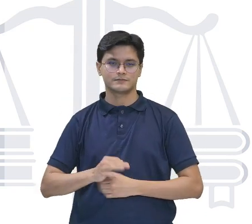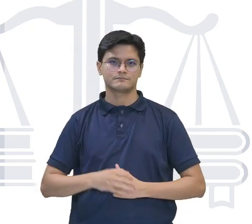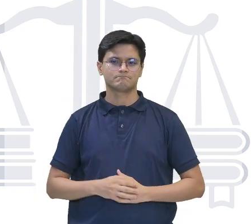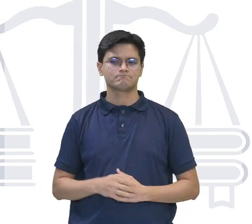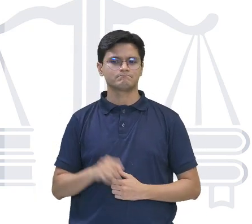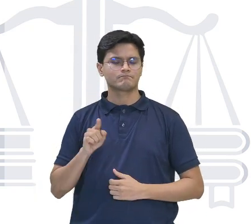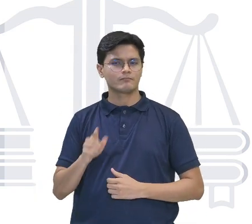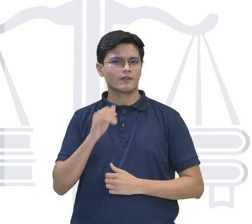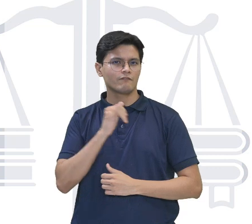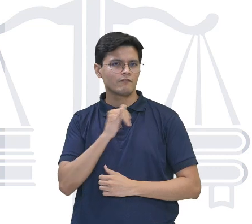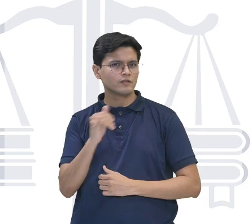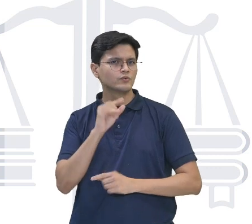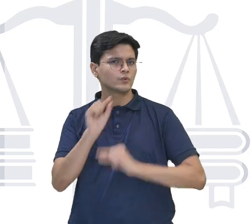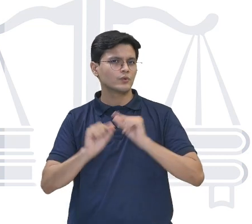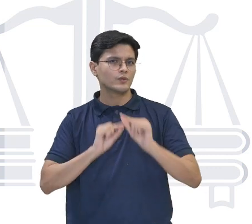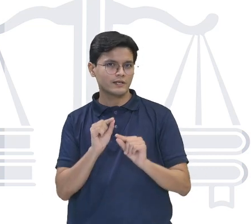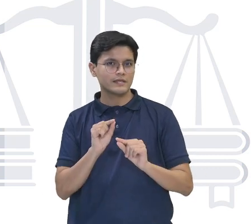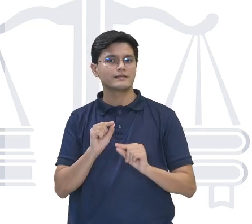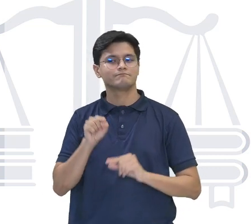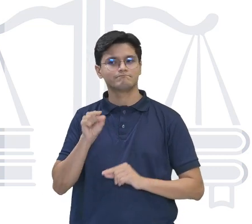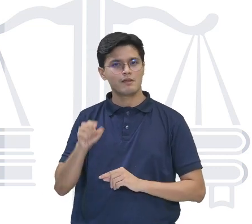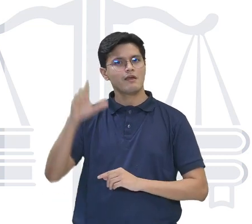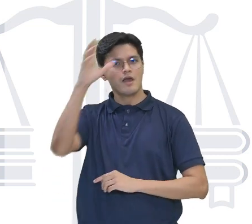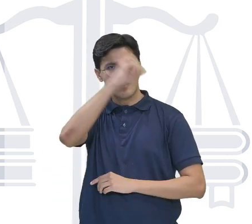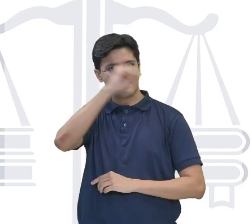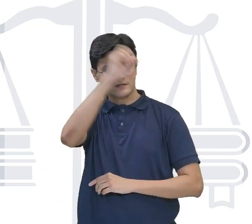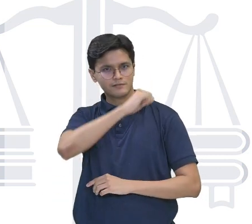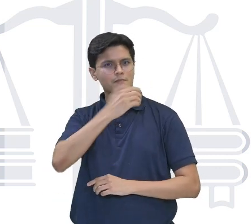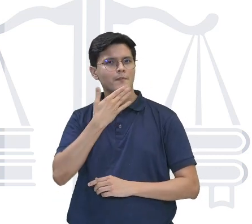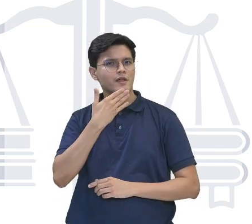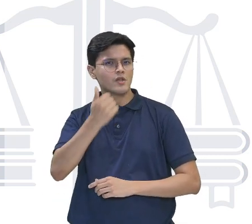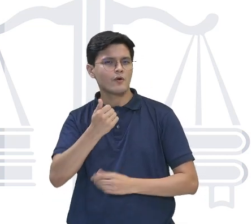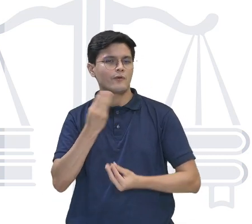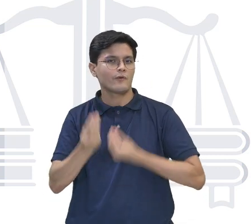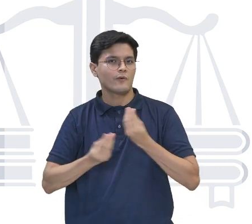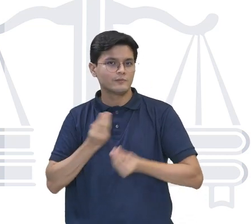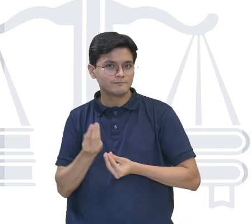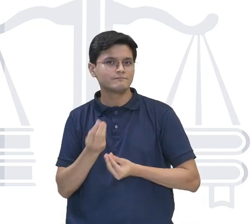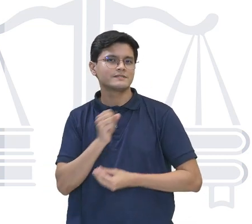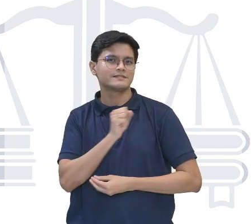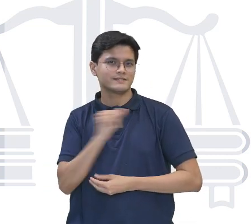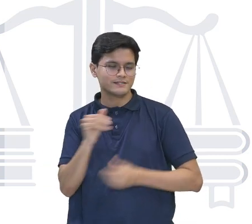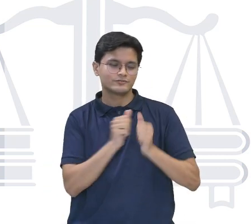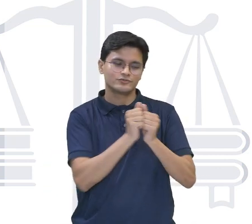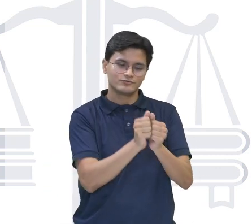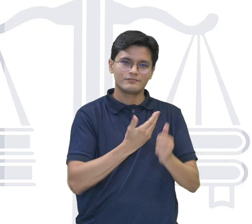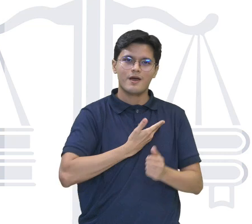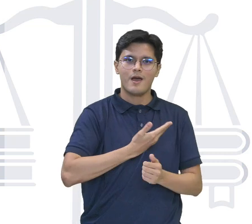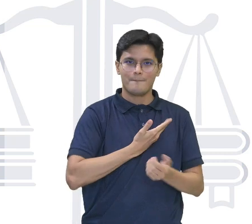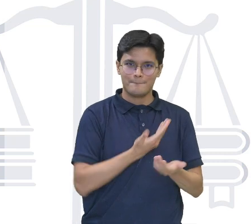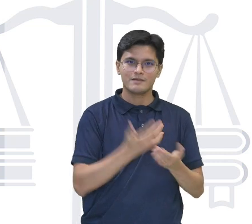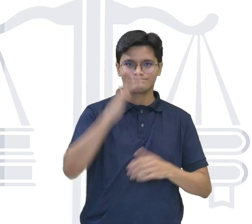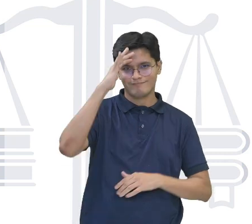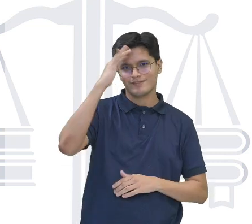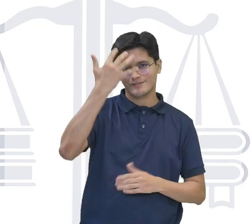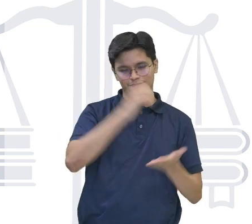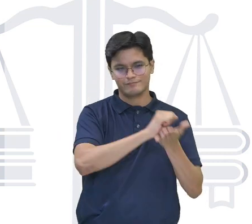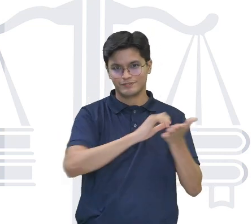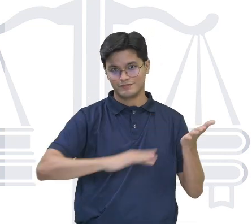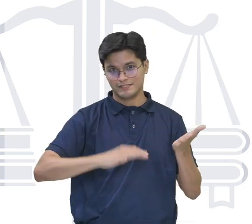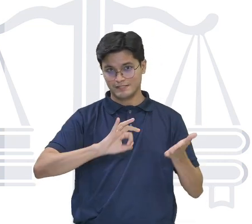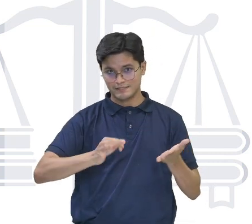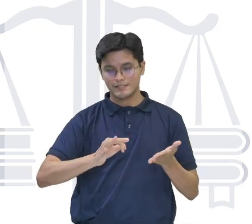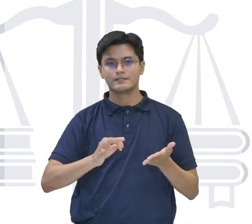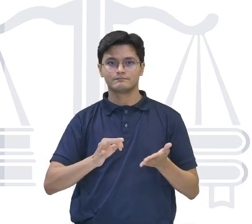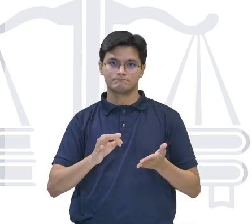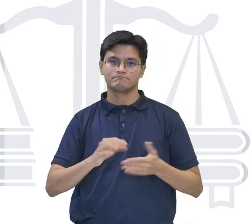Ele aprende melhor se ele estiver em pares. E isso significa para a gente que pode ser refletido em um